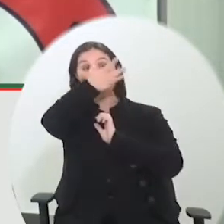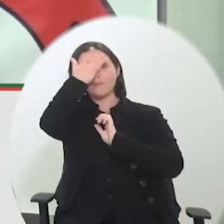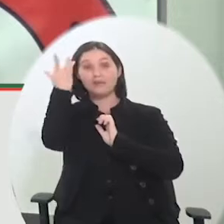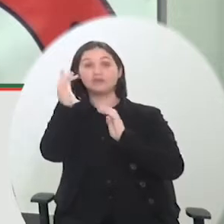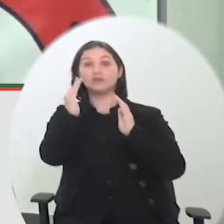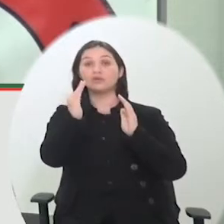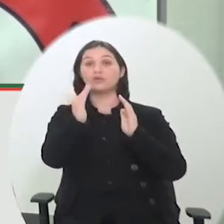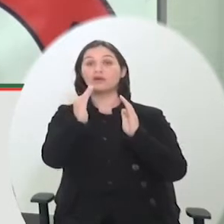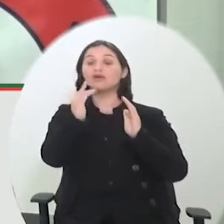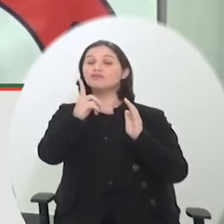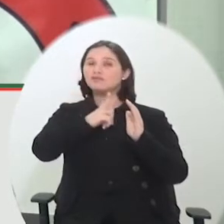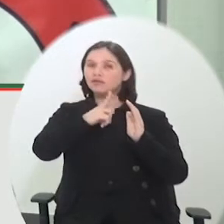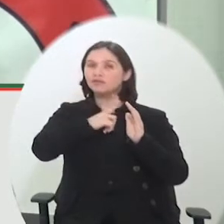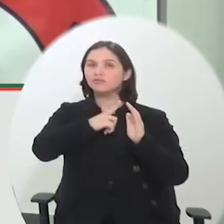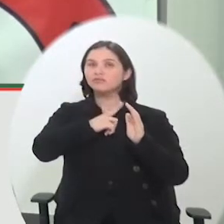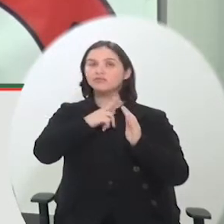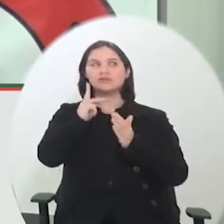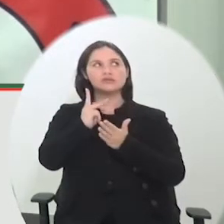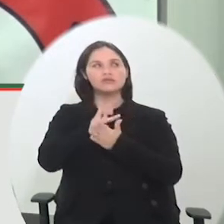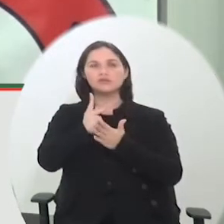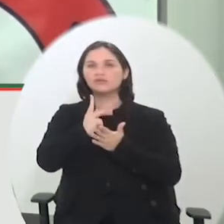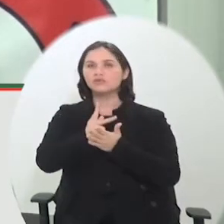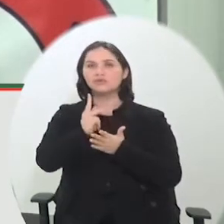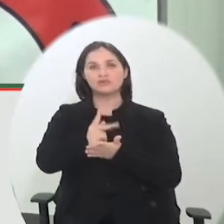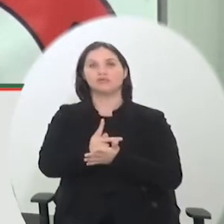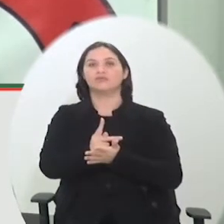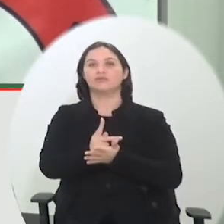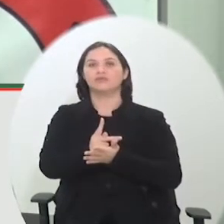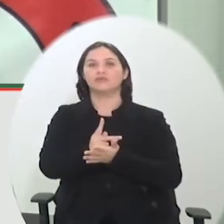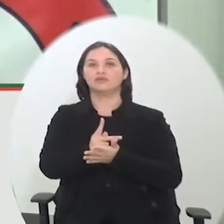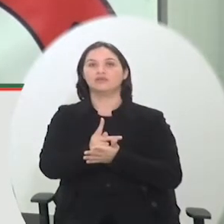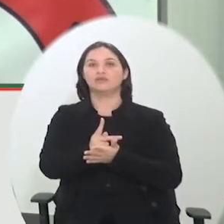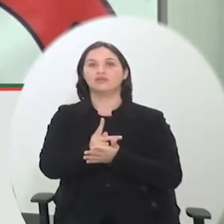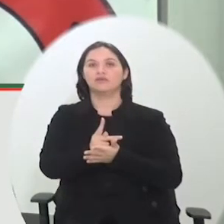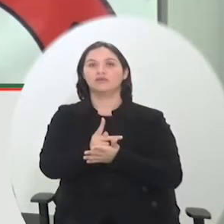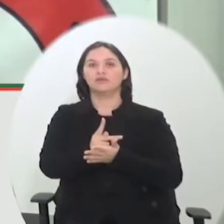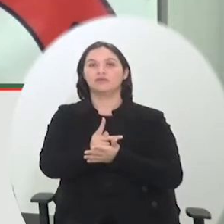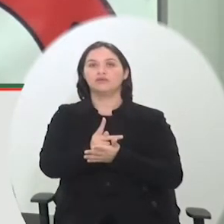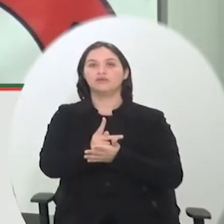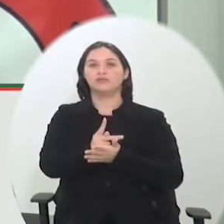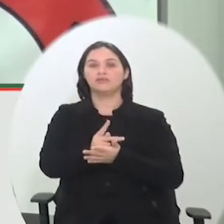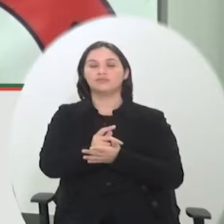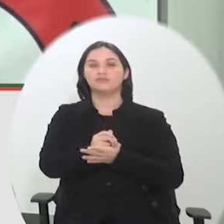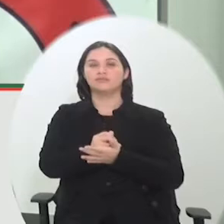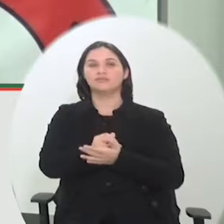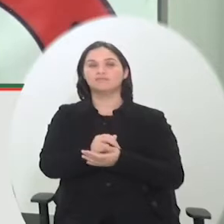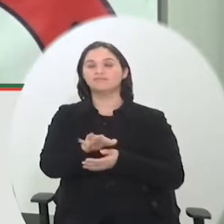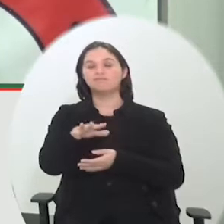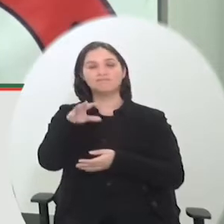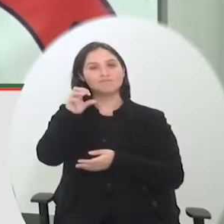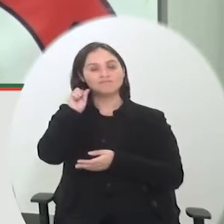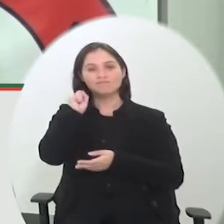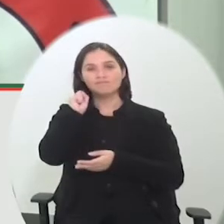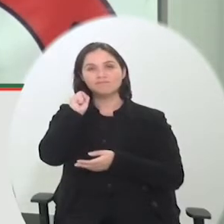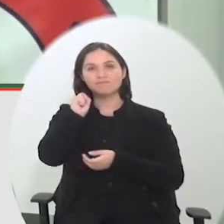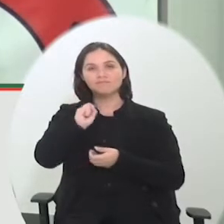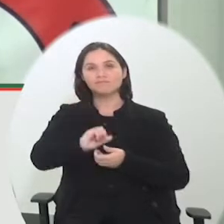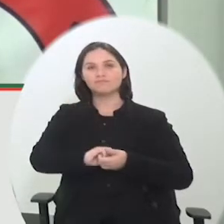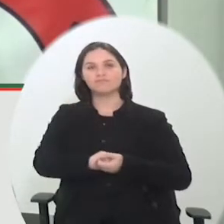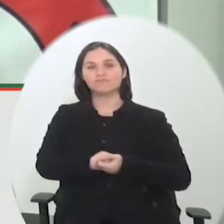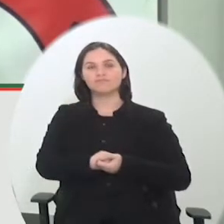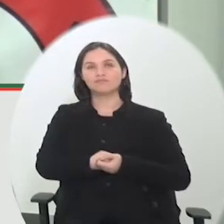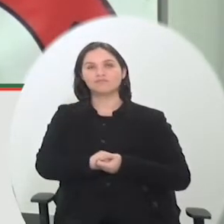rastrear e descobrir os crimes que não puderam ser prevenidos, colhendo e transmitindo às autoridades competentes os indícios